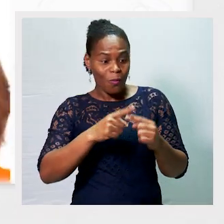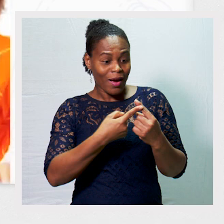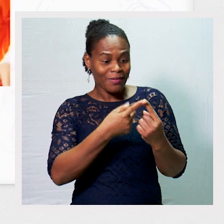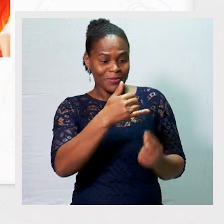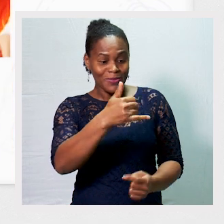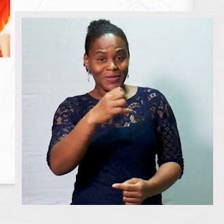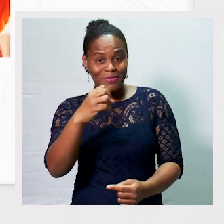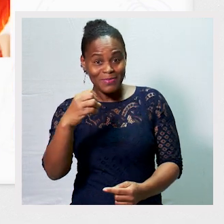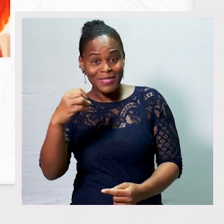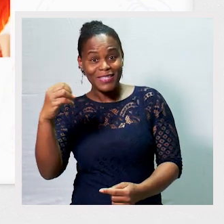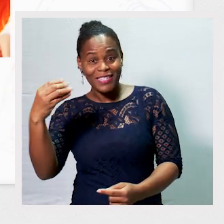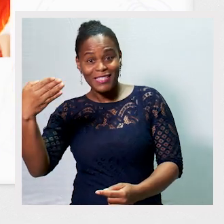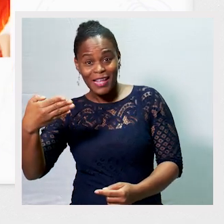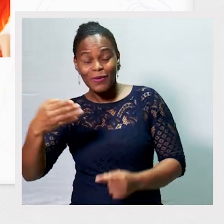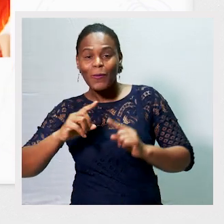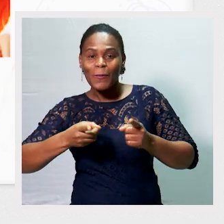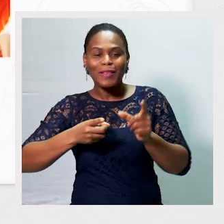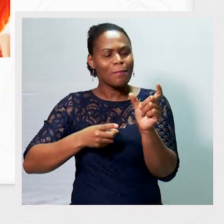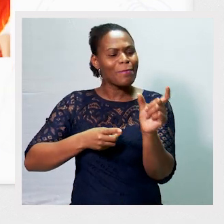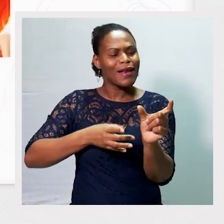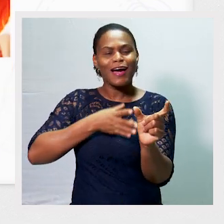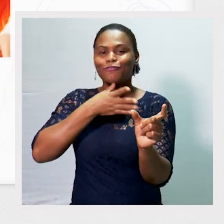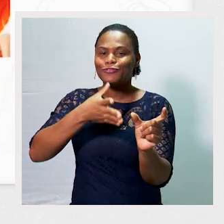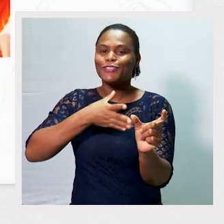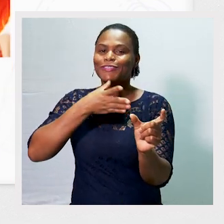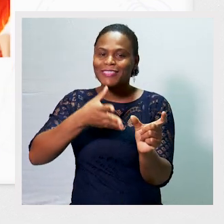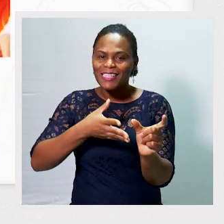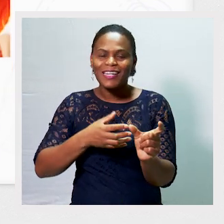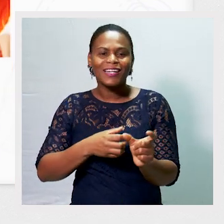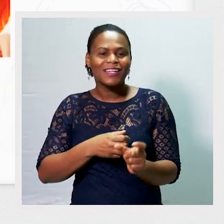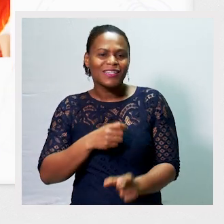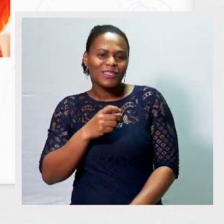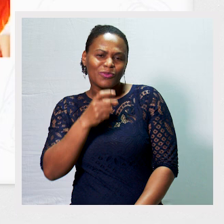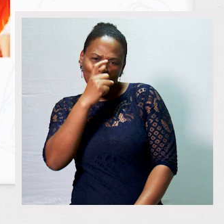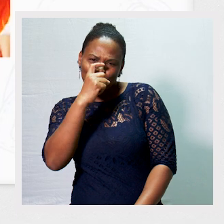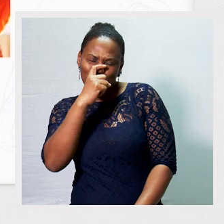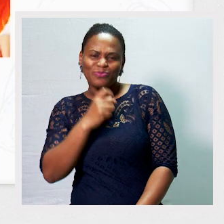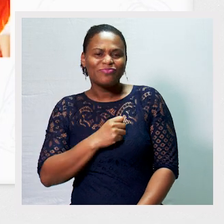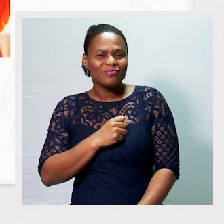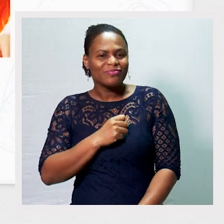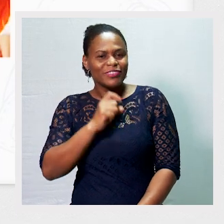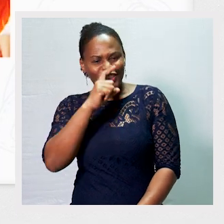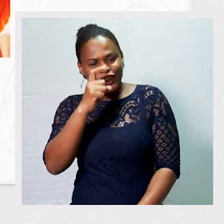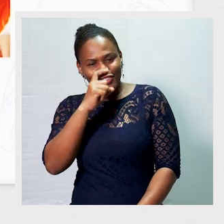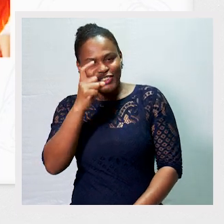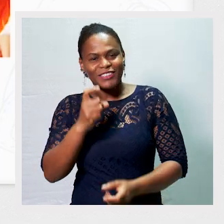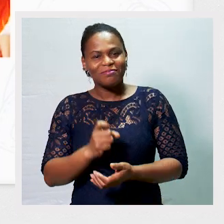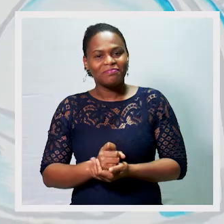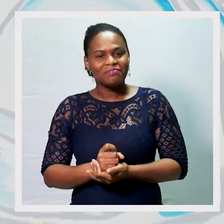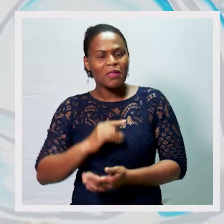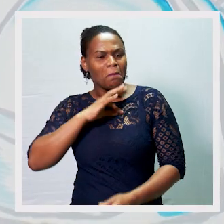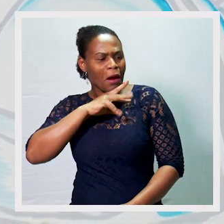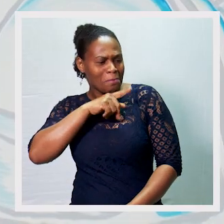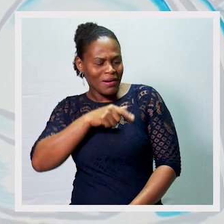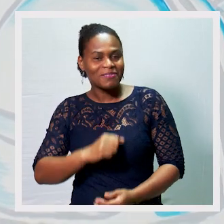2007 começou a dizer, a pronunciar aquelas palavrinhas. Pupu, xixi, mamã.